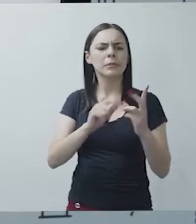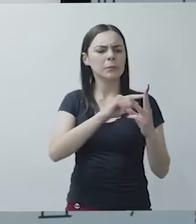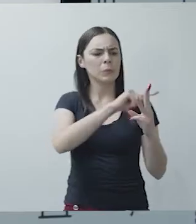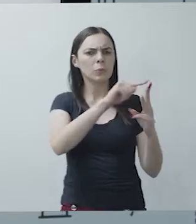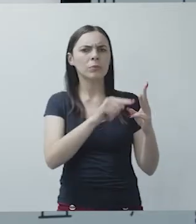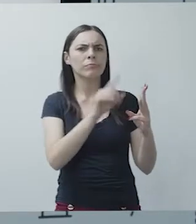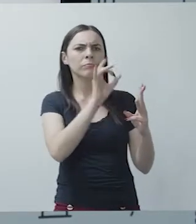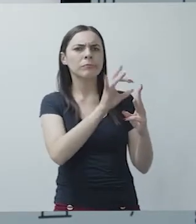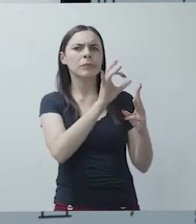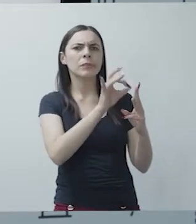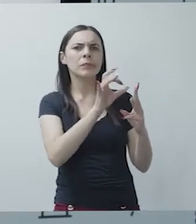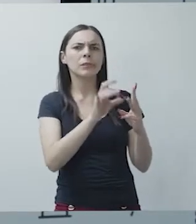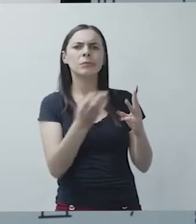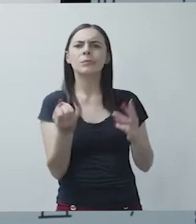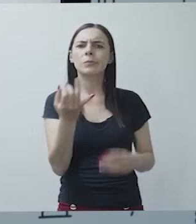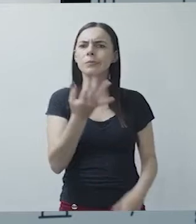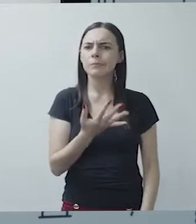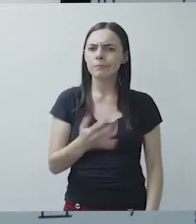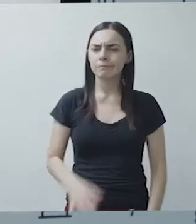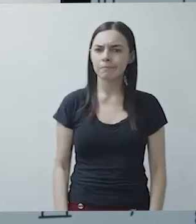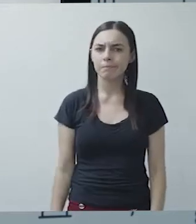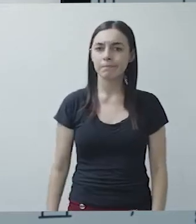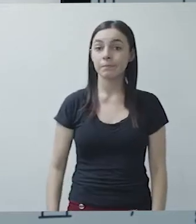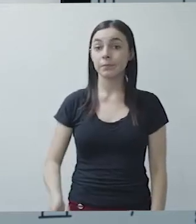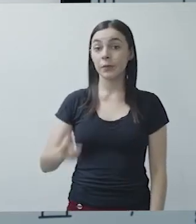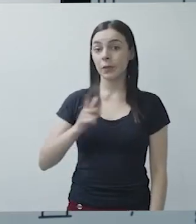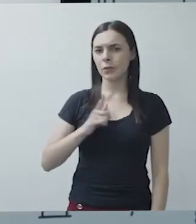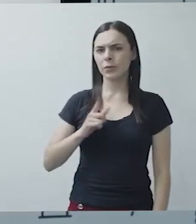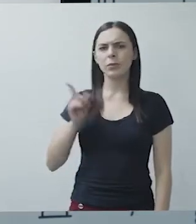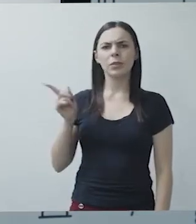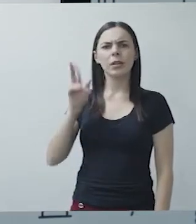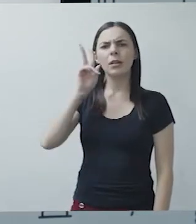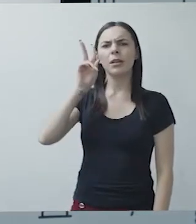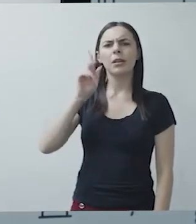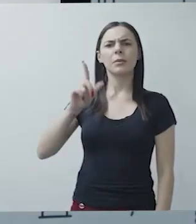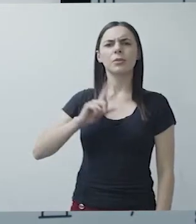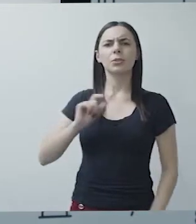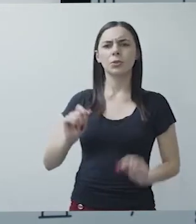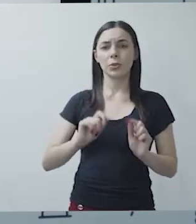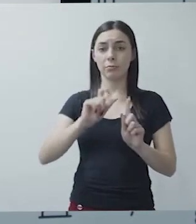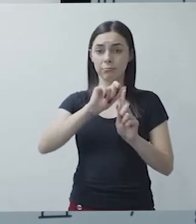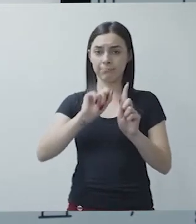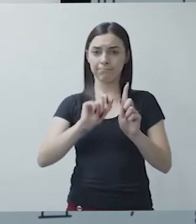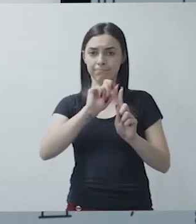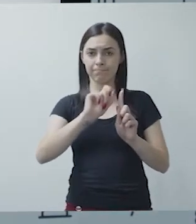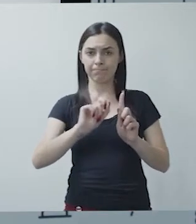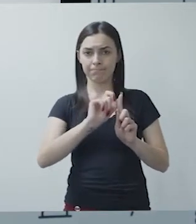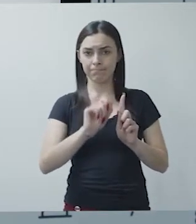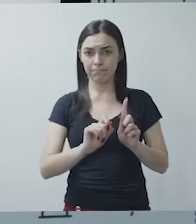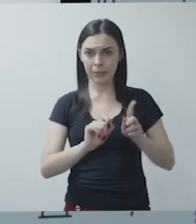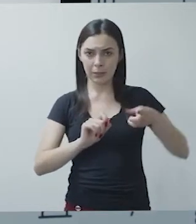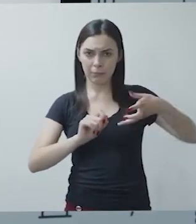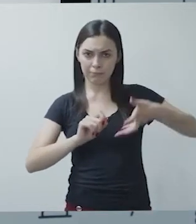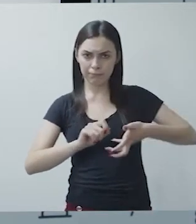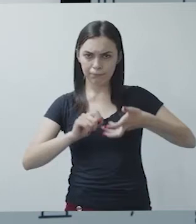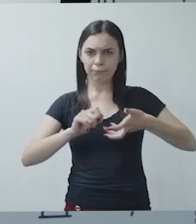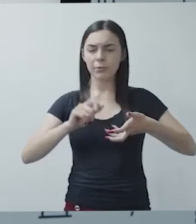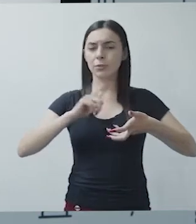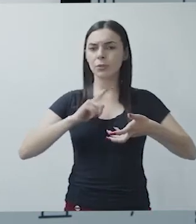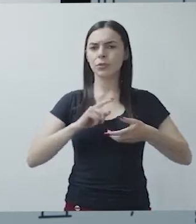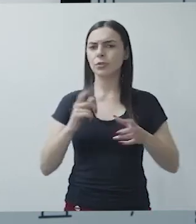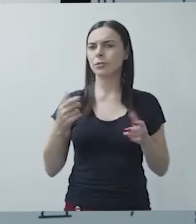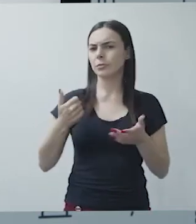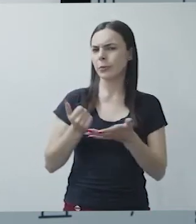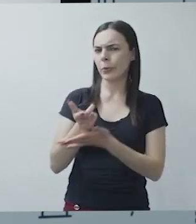receber? Então olha lá. Aqui nós tínhamos, vocês lembram, uma penca de banana, né? Quando a gente compra a banana, ela